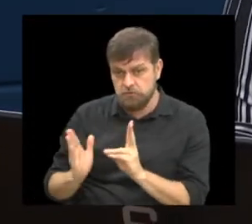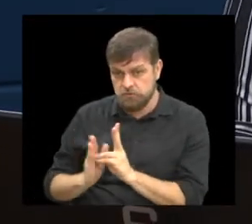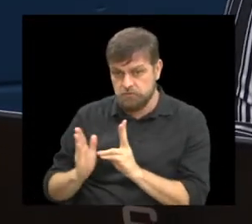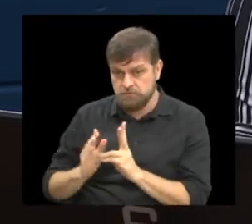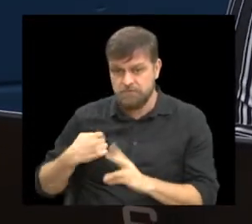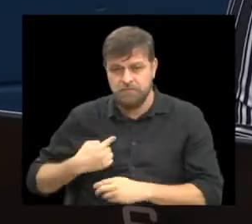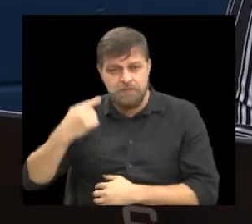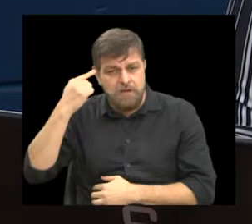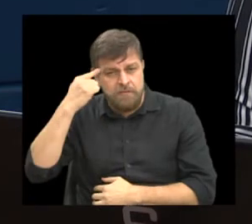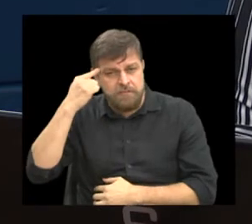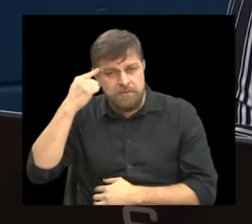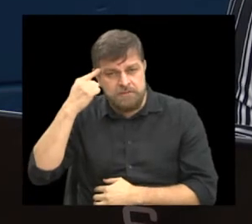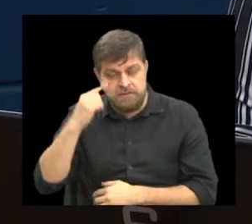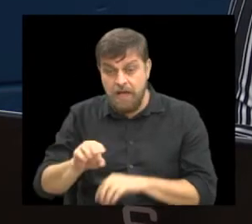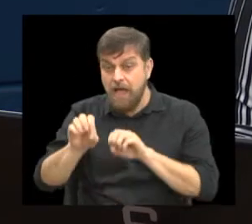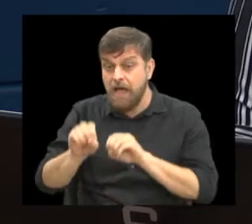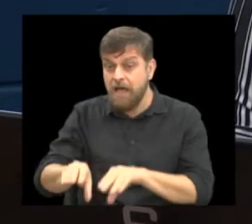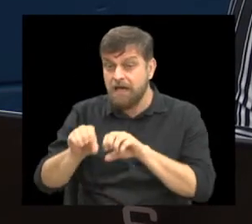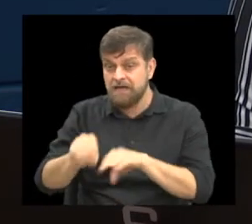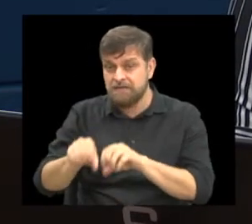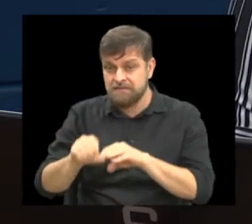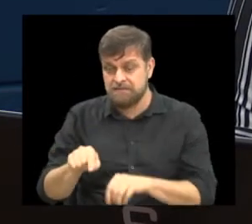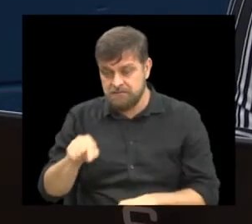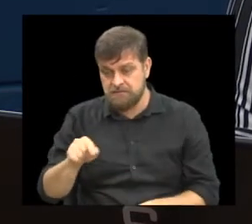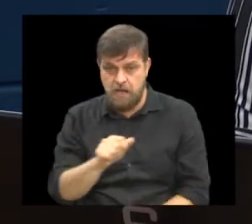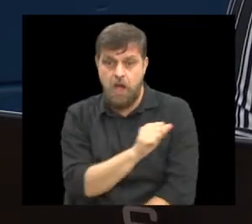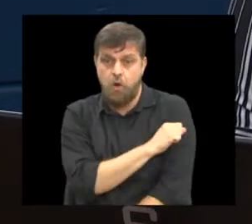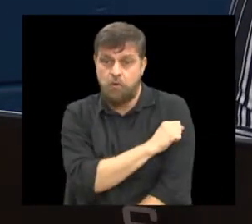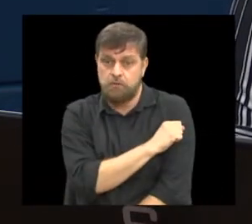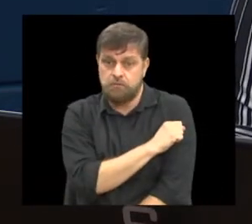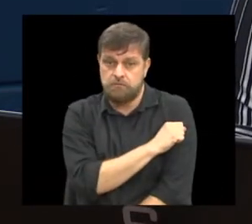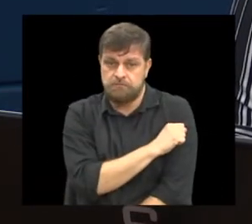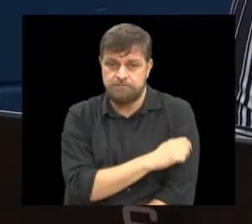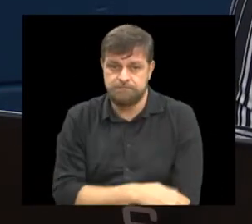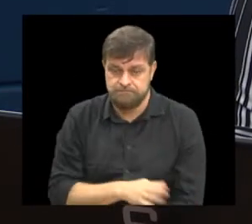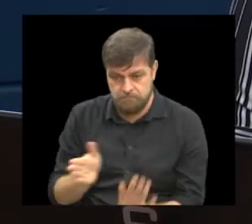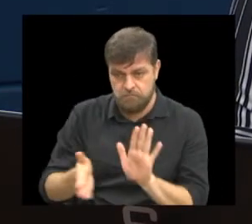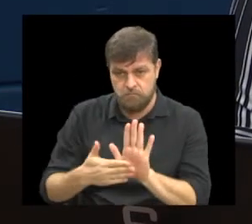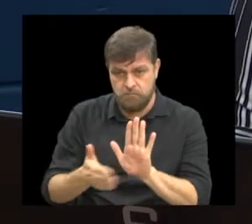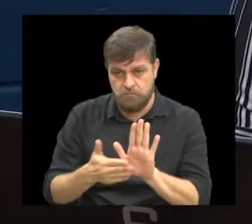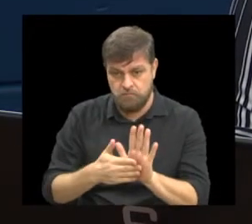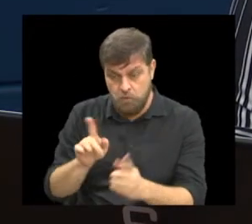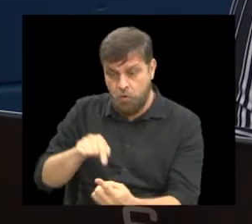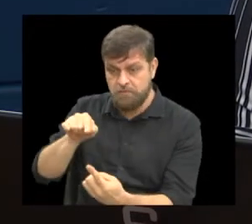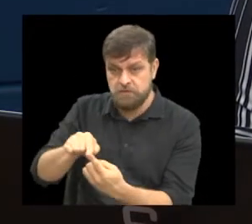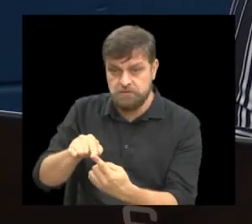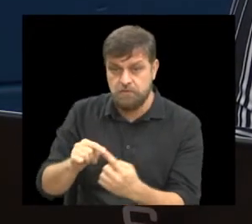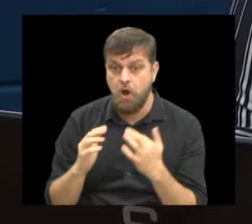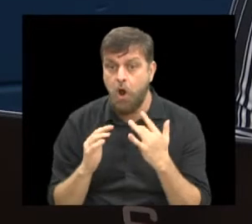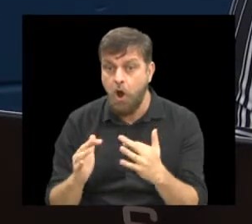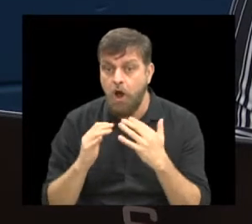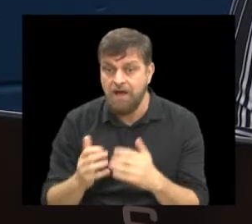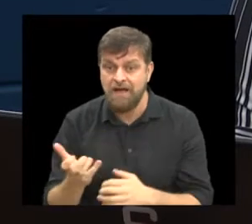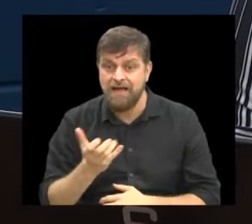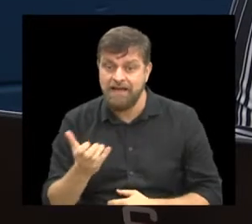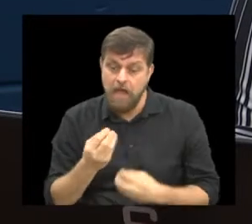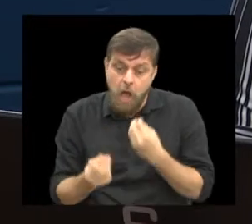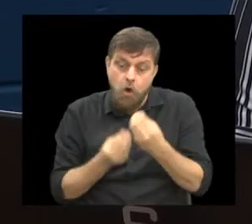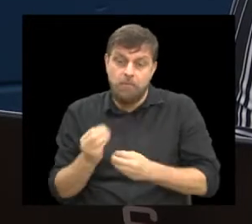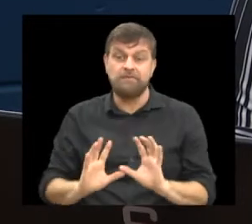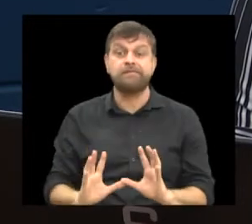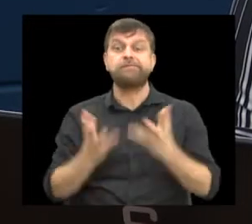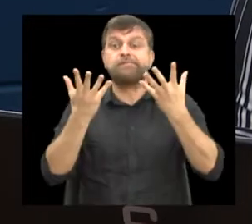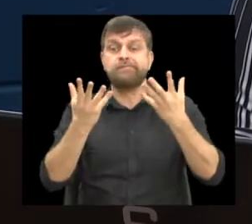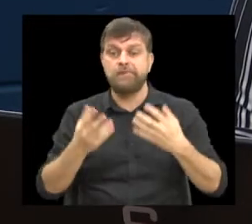está pensando em ensinar aquele aluno. Então, como eu falei para vocês, o autista quer rotina. Como é que eu vou pôr